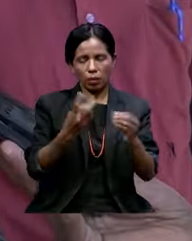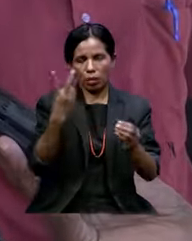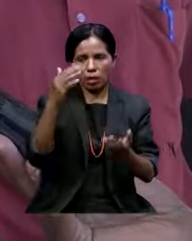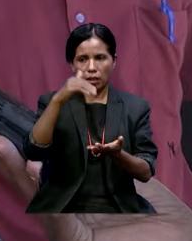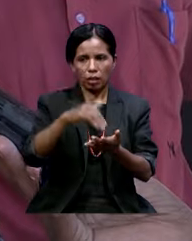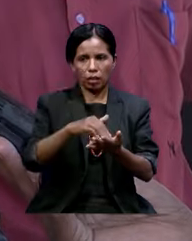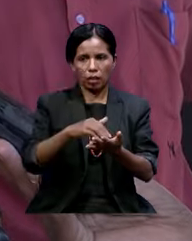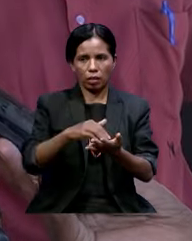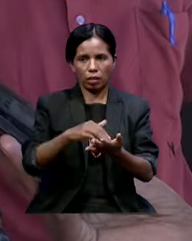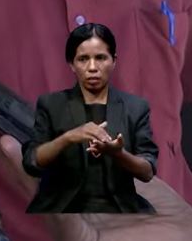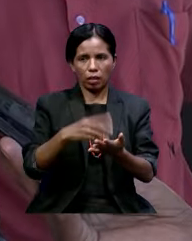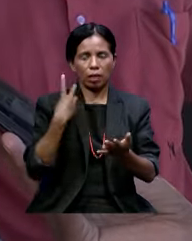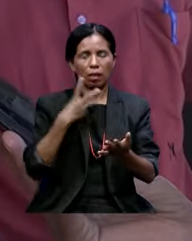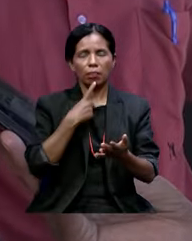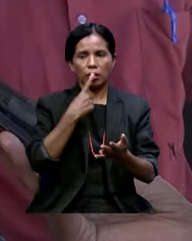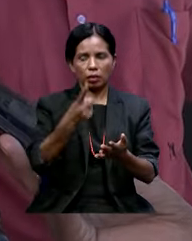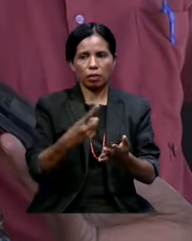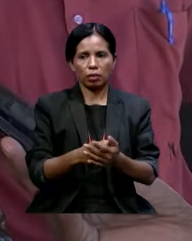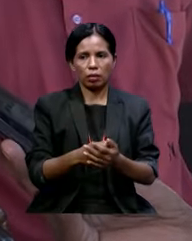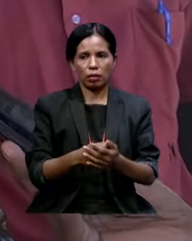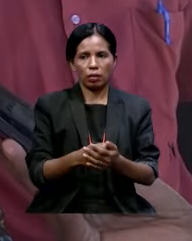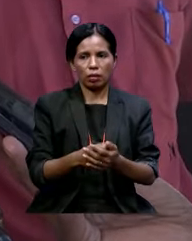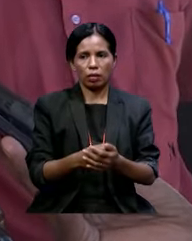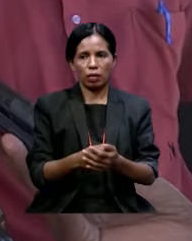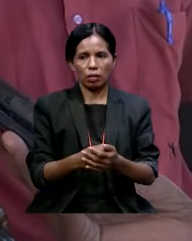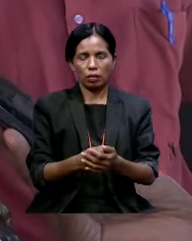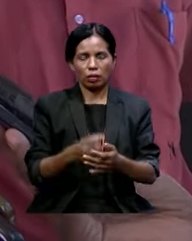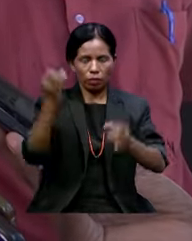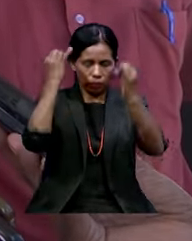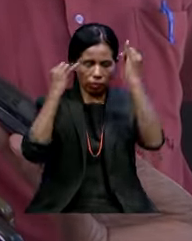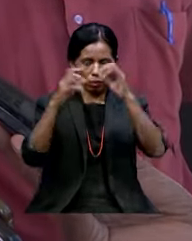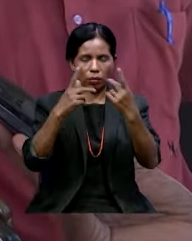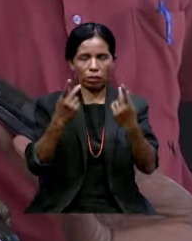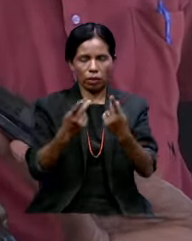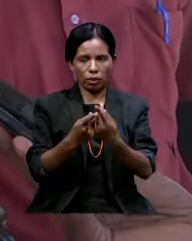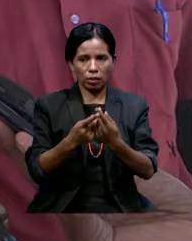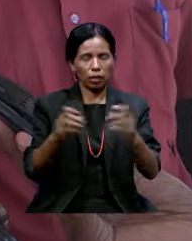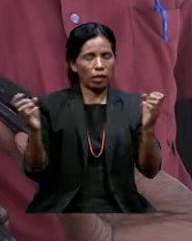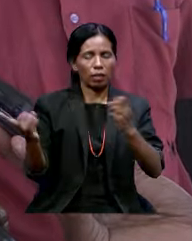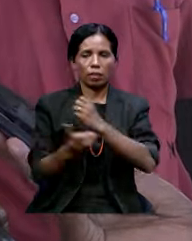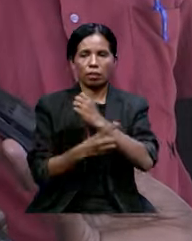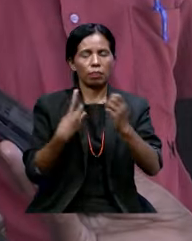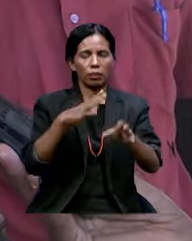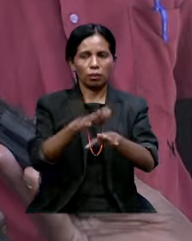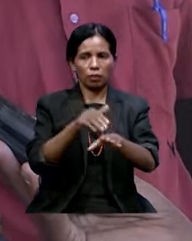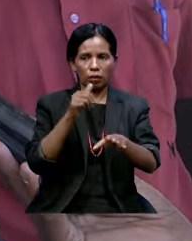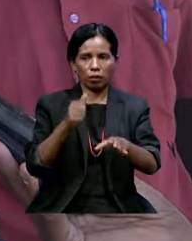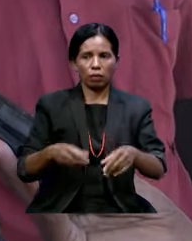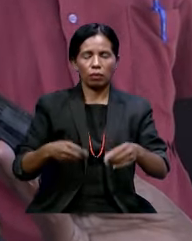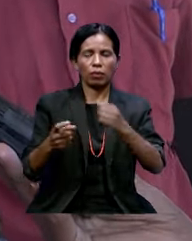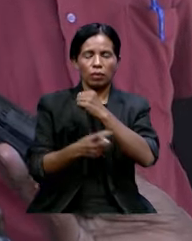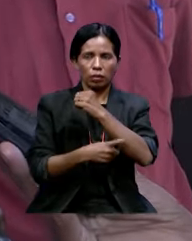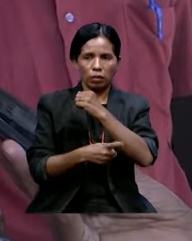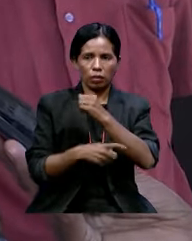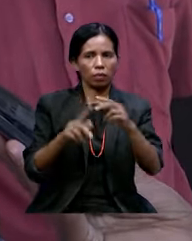kare que lisu re foto la sala foto o dia que sia lançamento e informação uma companhia sem malandro lá disciplina am se bola atenção até que for sanção